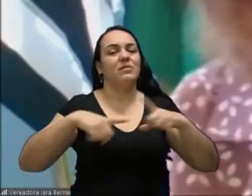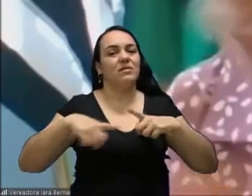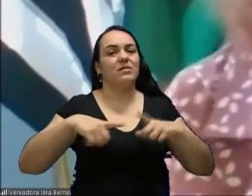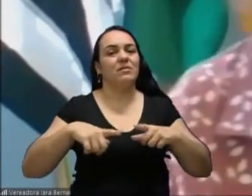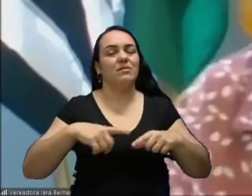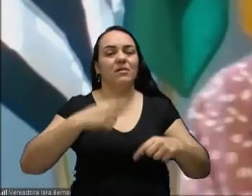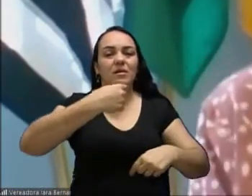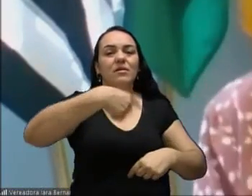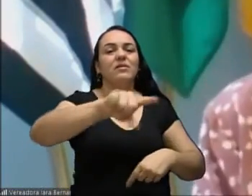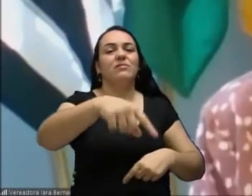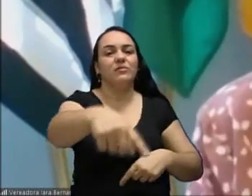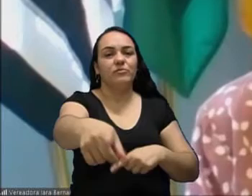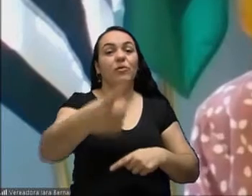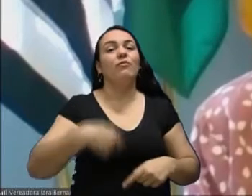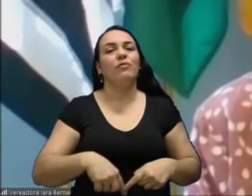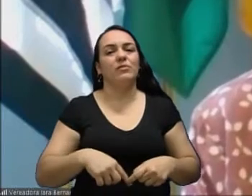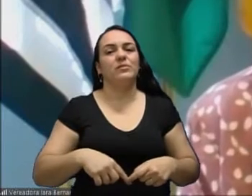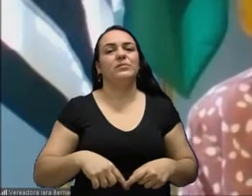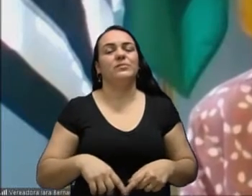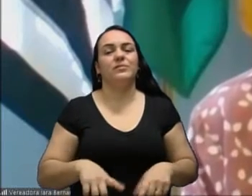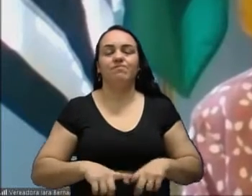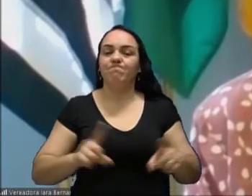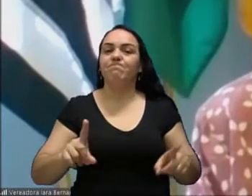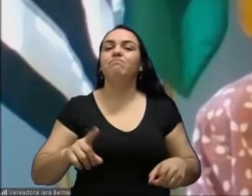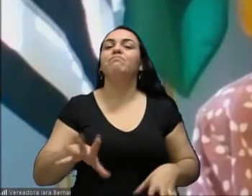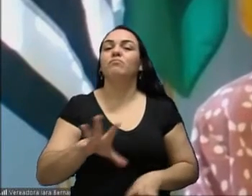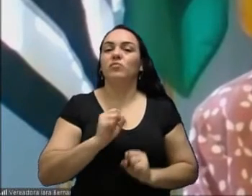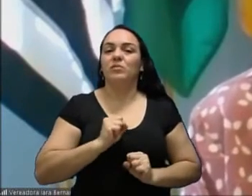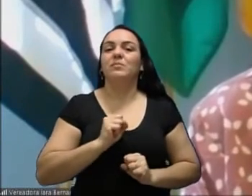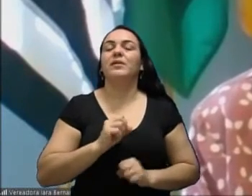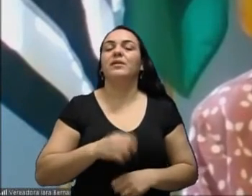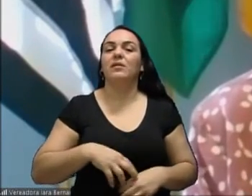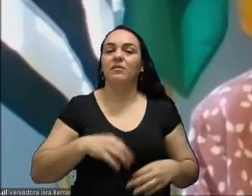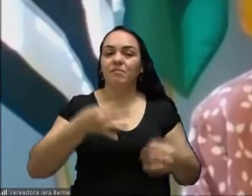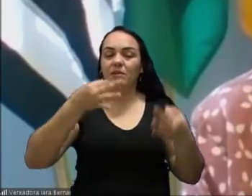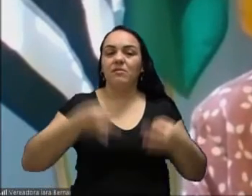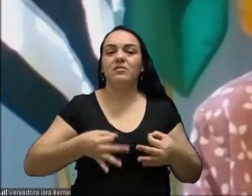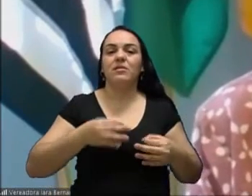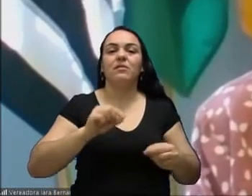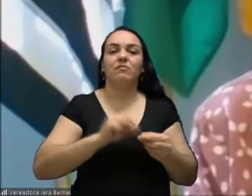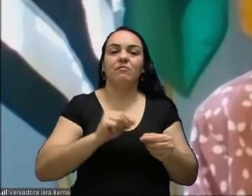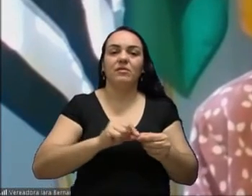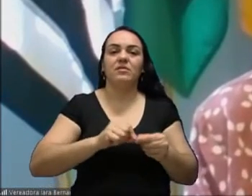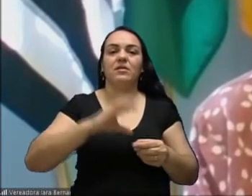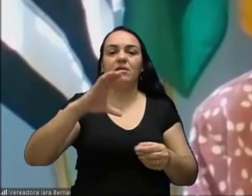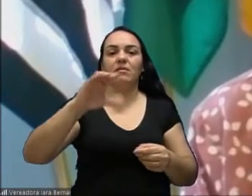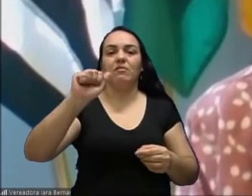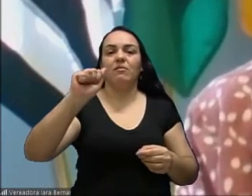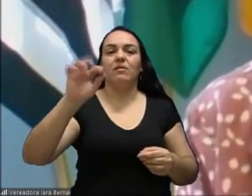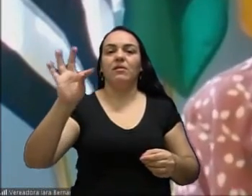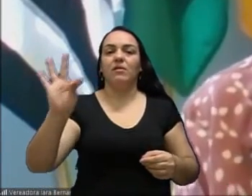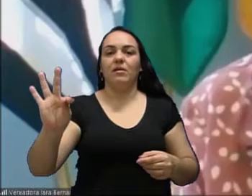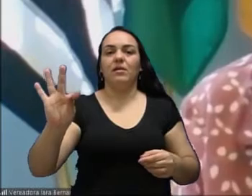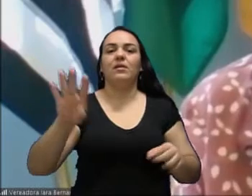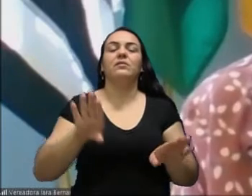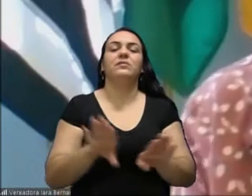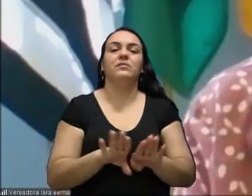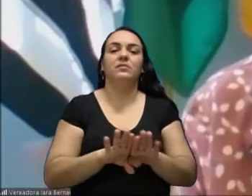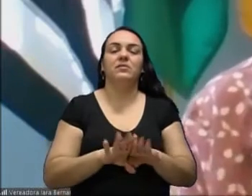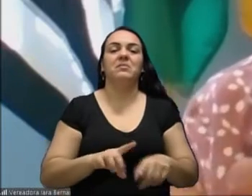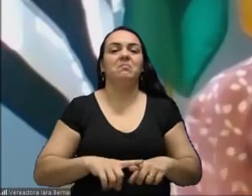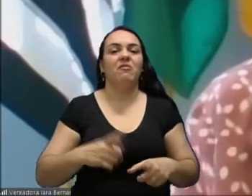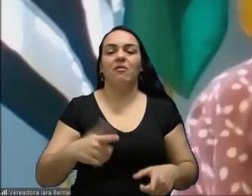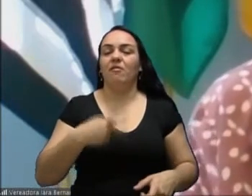voltando do trabalho é esse o raciocínio que eu faço e que as legislações disseram que já